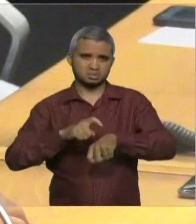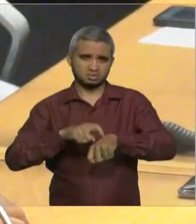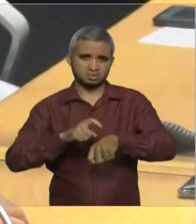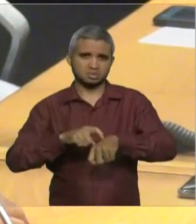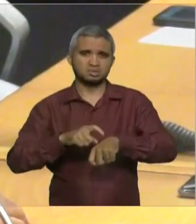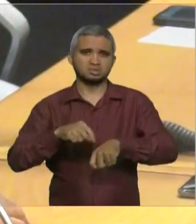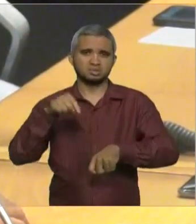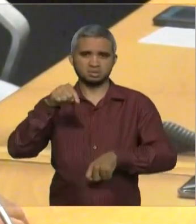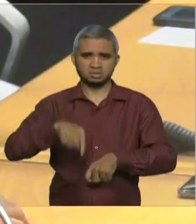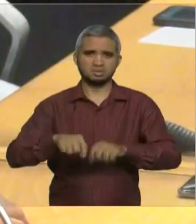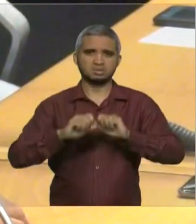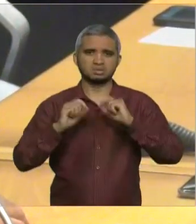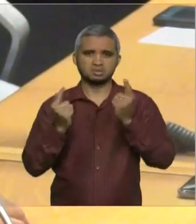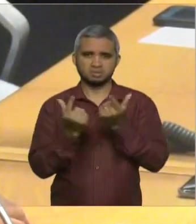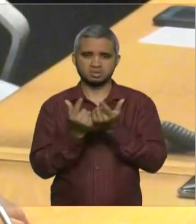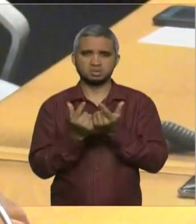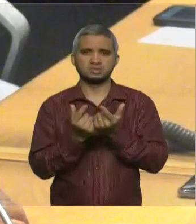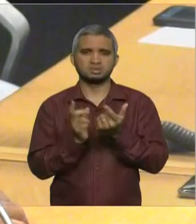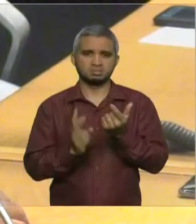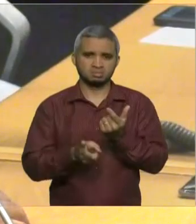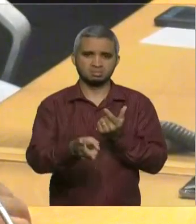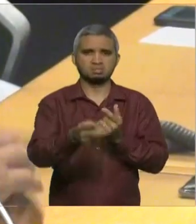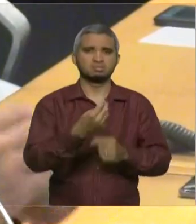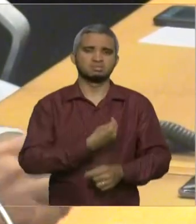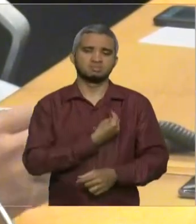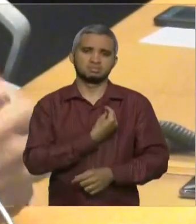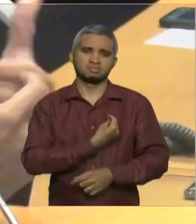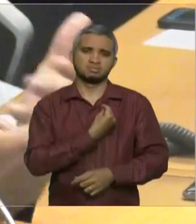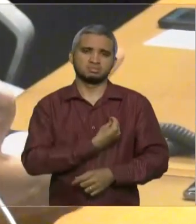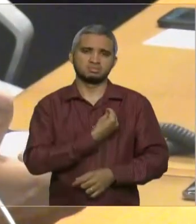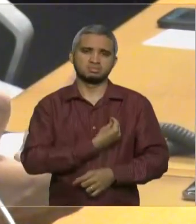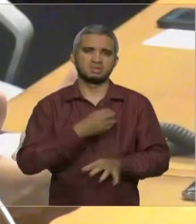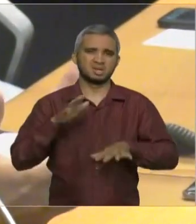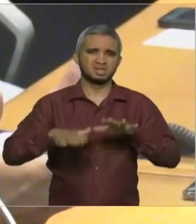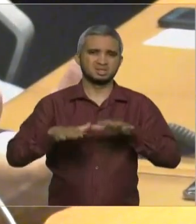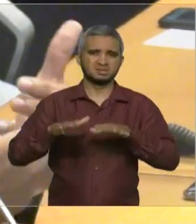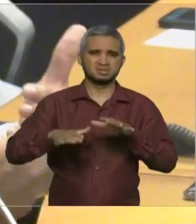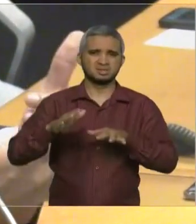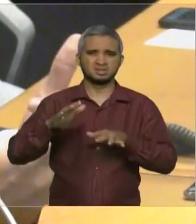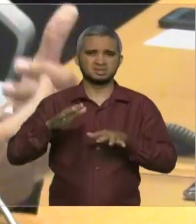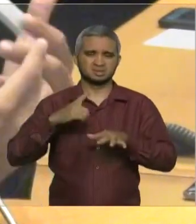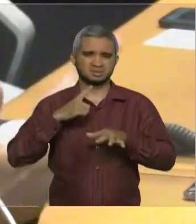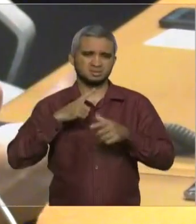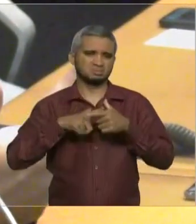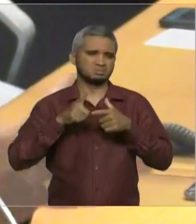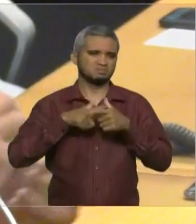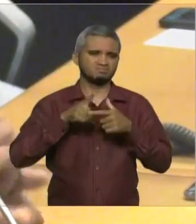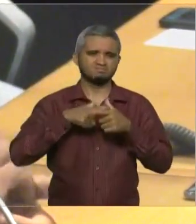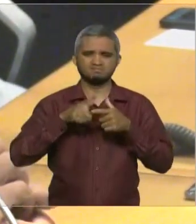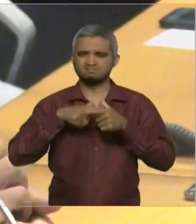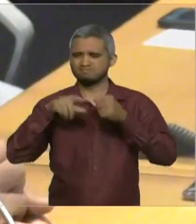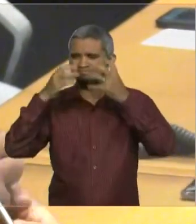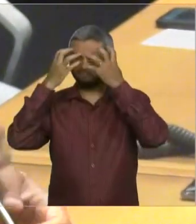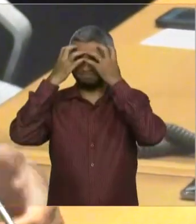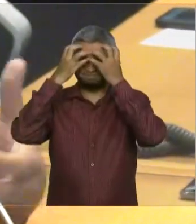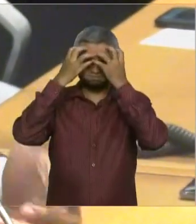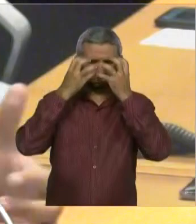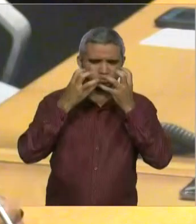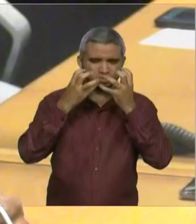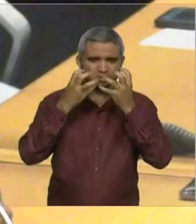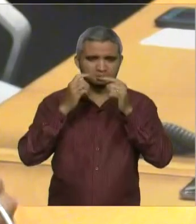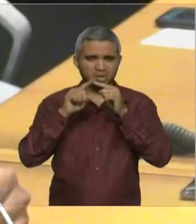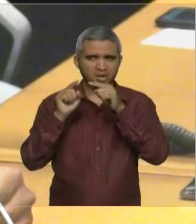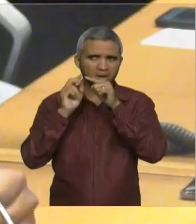para continuar a vida. Que às vezes numa situação muito mais difícil, mas quando tem o seu exemplo, elas conseguem ter a